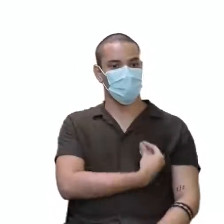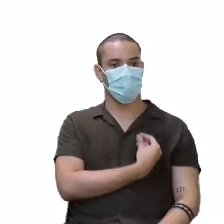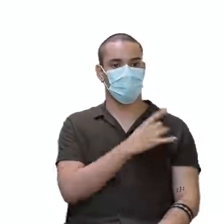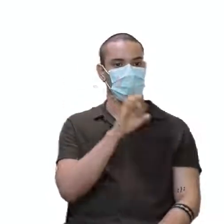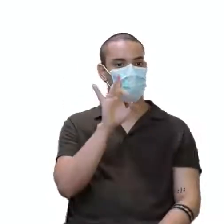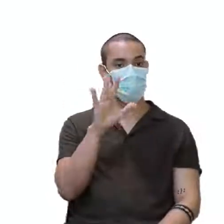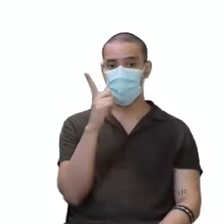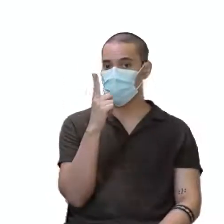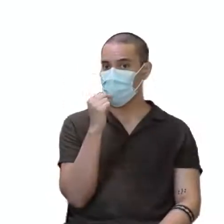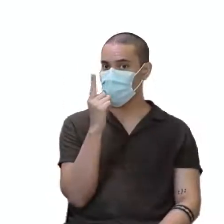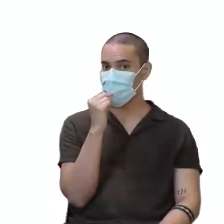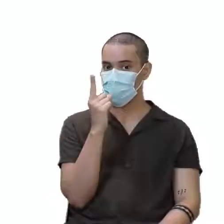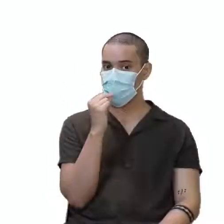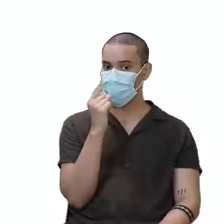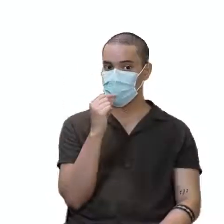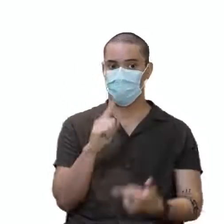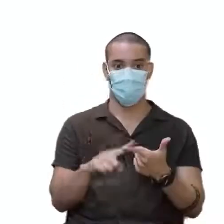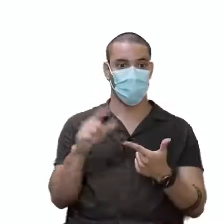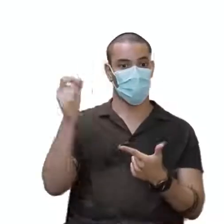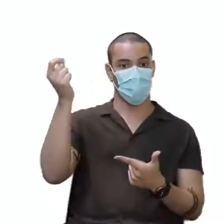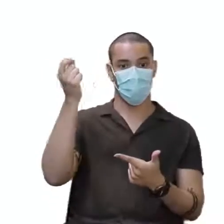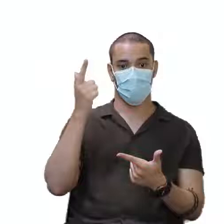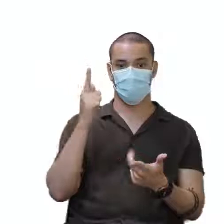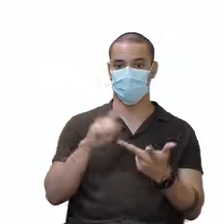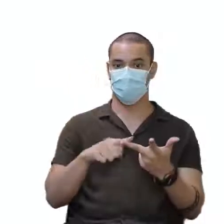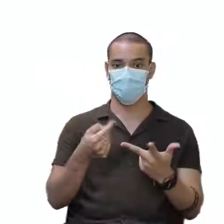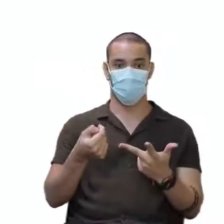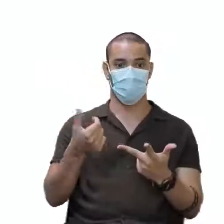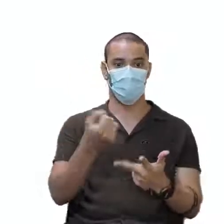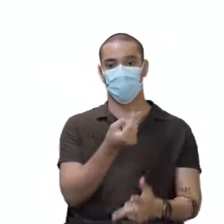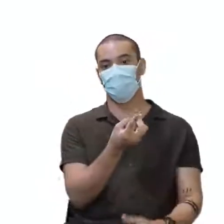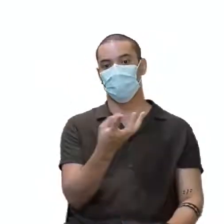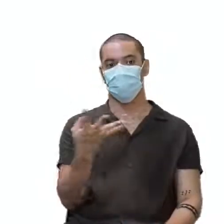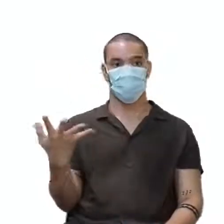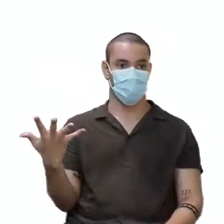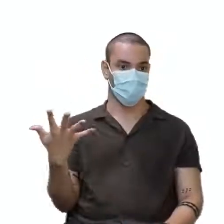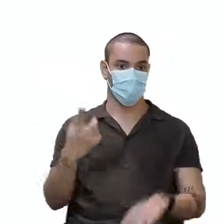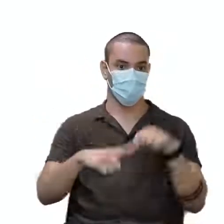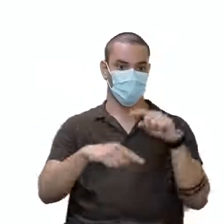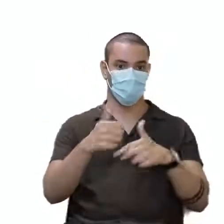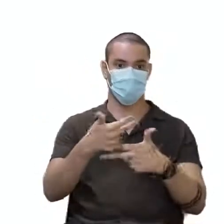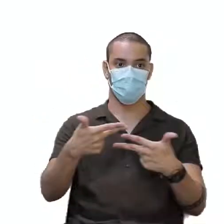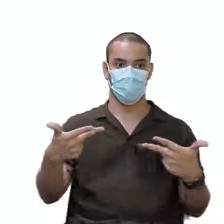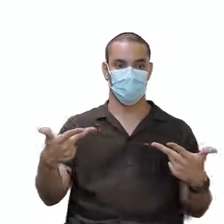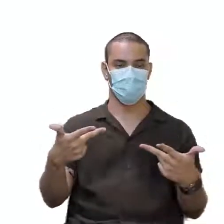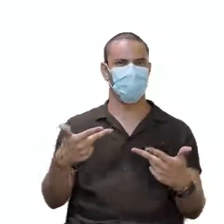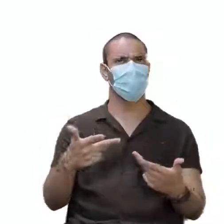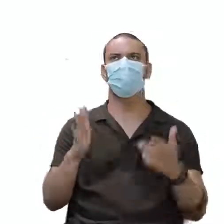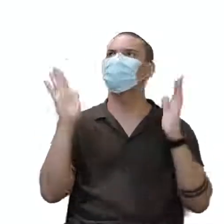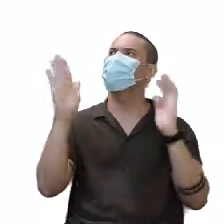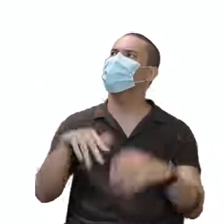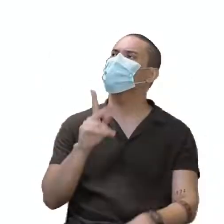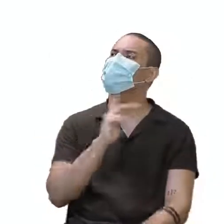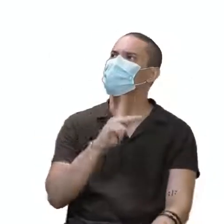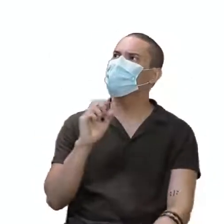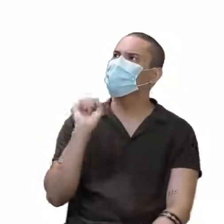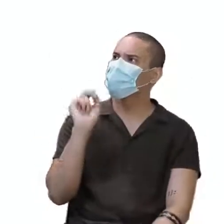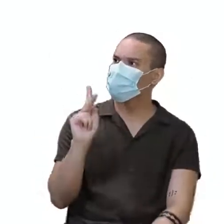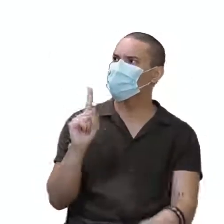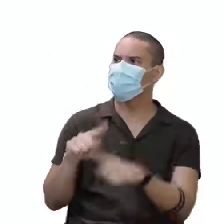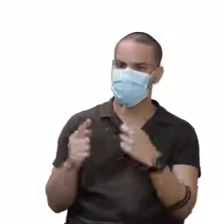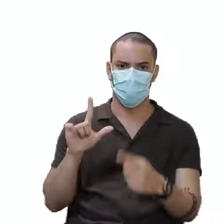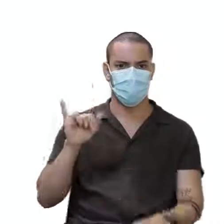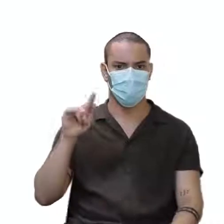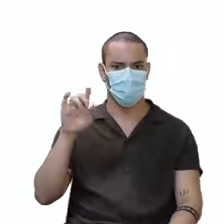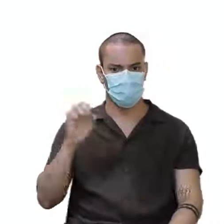apenas com água, luz e pouca quantidade de sais minerais. Oxe, professora, mas os líquens vão